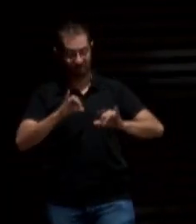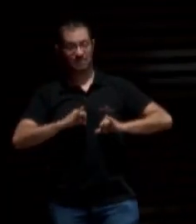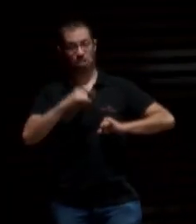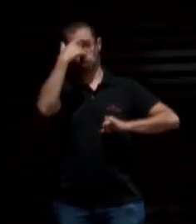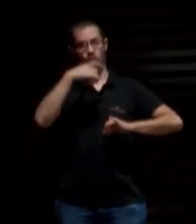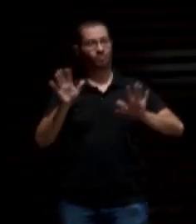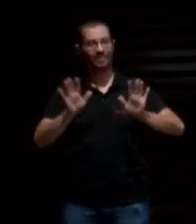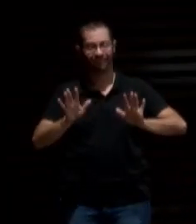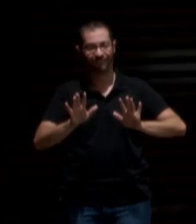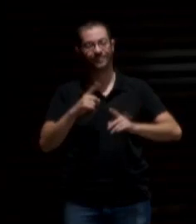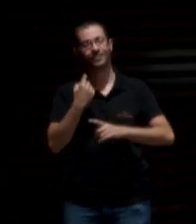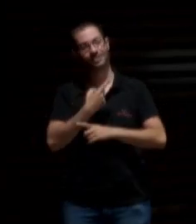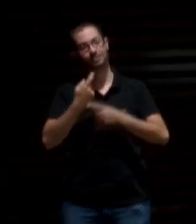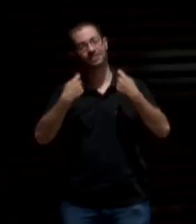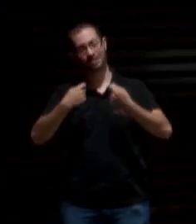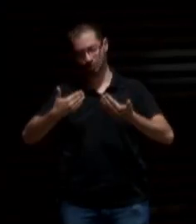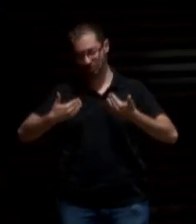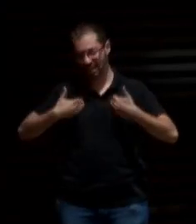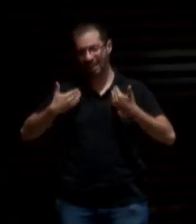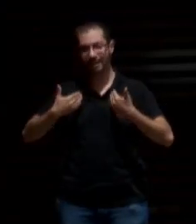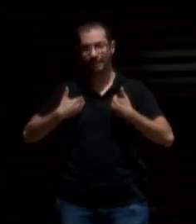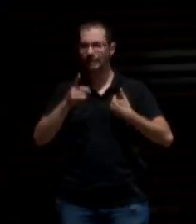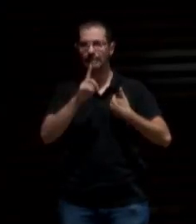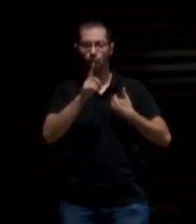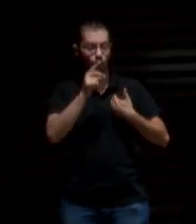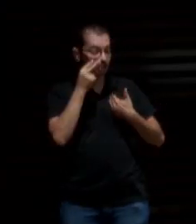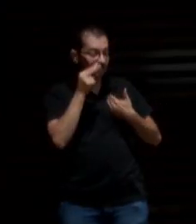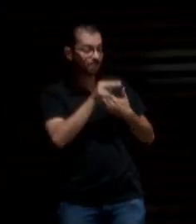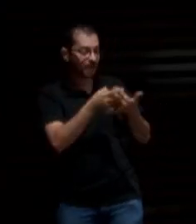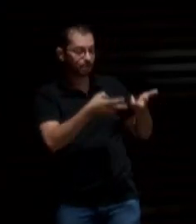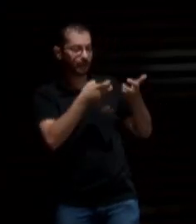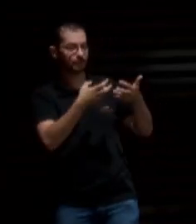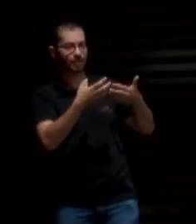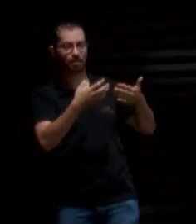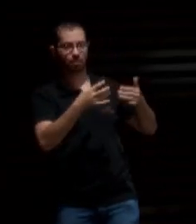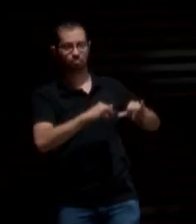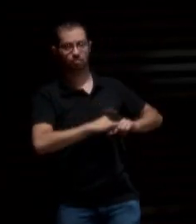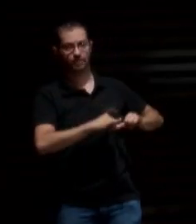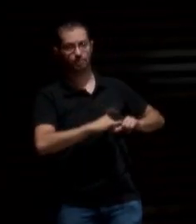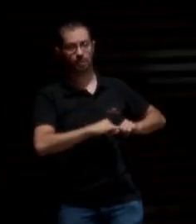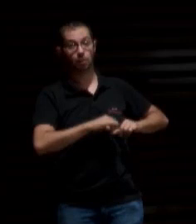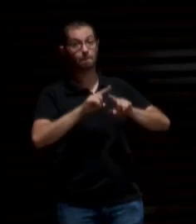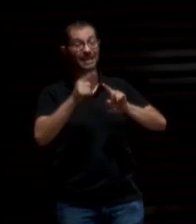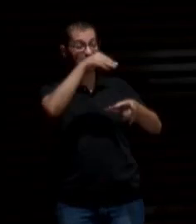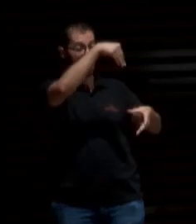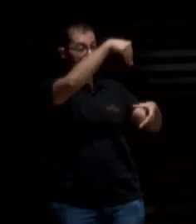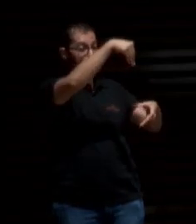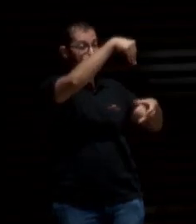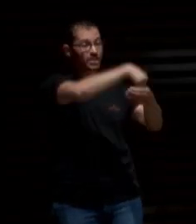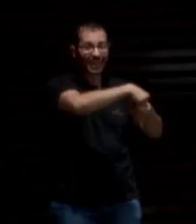nos alegrar não com o sofrimento, mas no sofrimento. Sabe por quê?